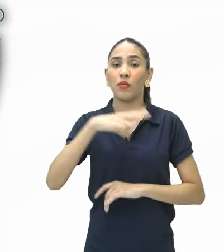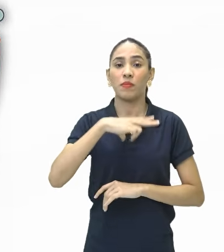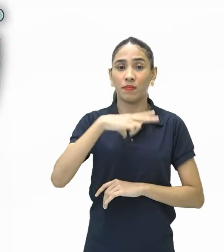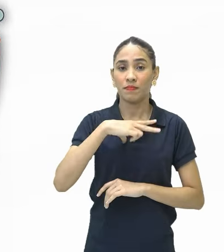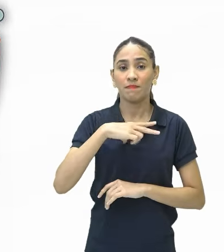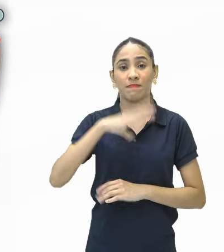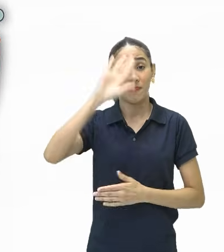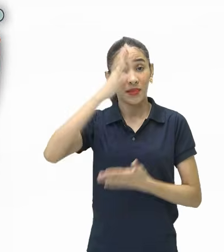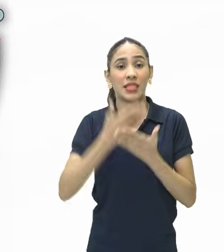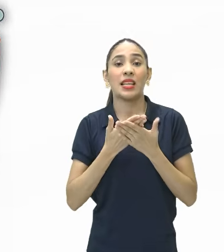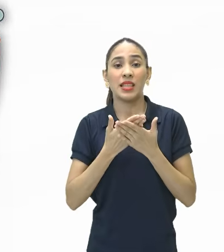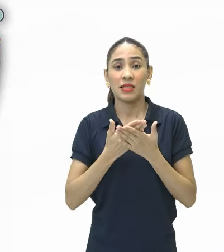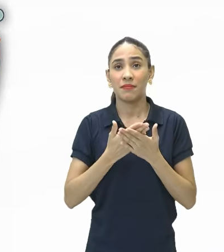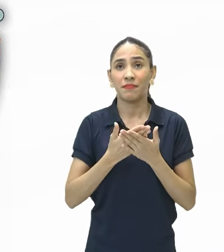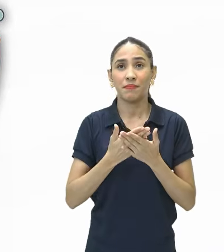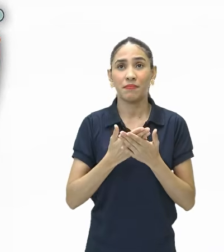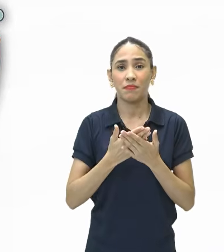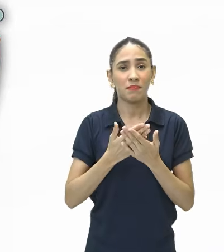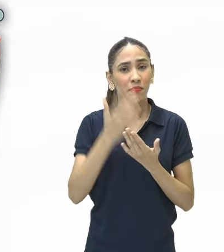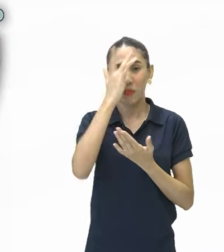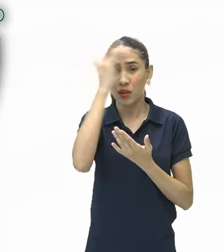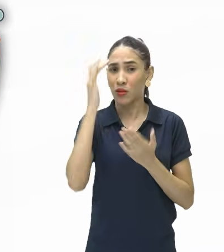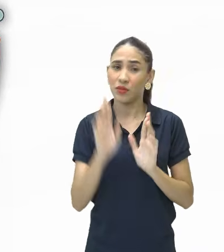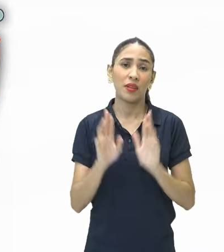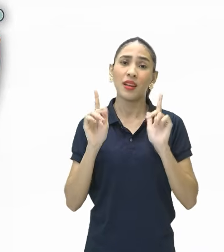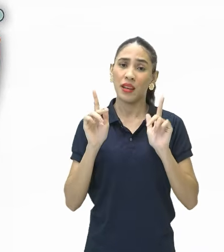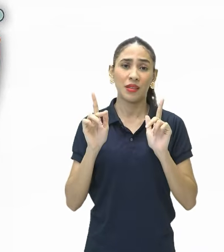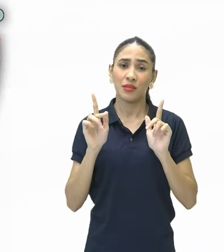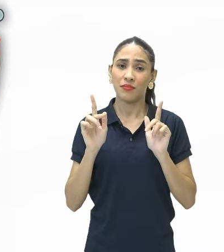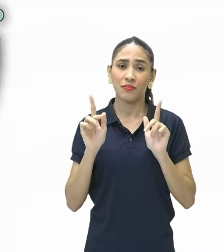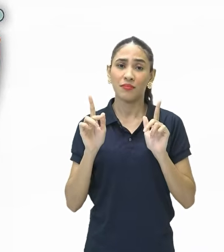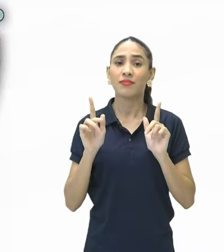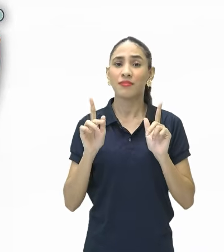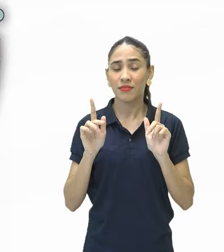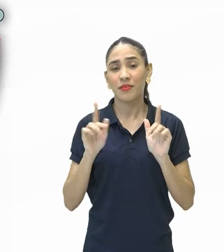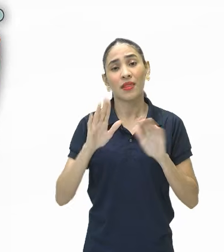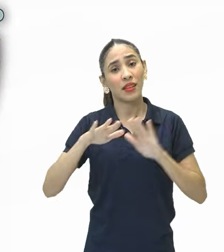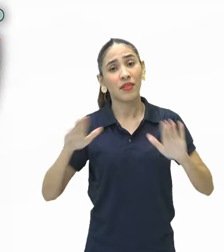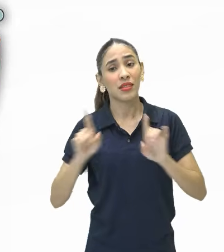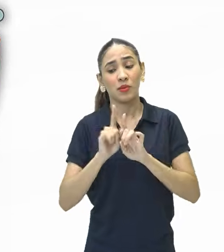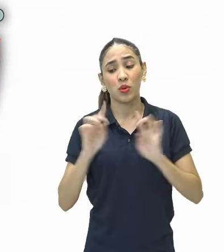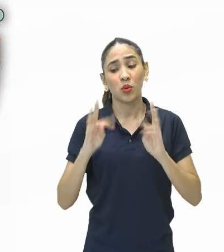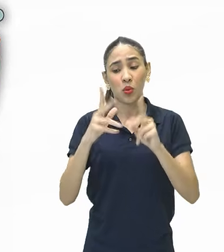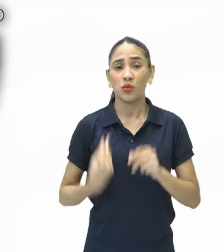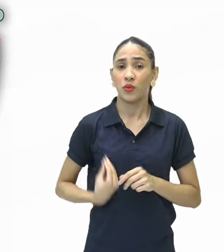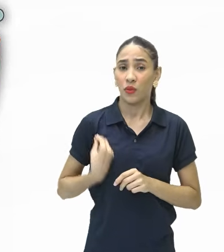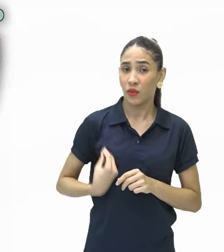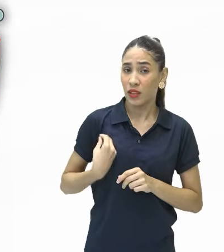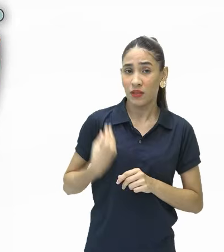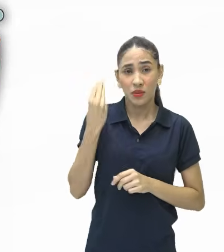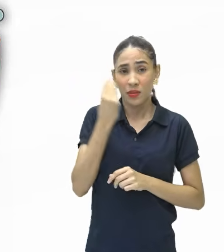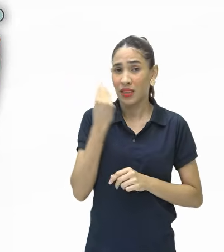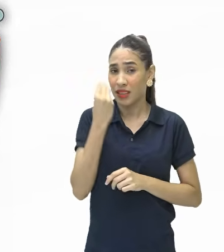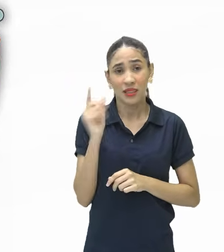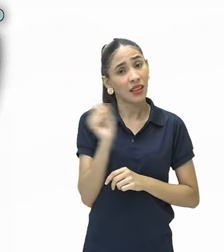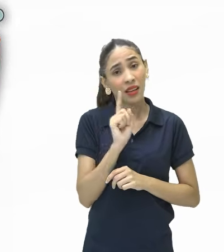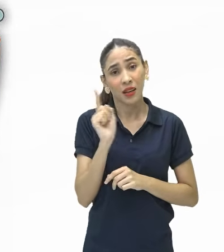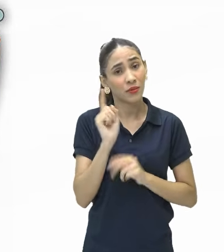Tem crenças, nem todo mundo tem as mesmas crenças, né? Nem todo mundo vive as mesmas